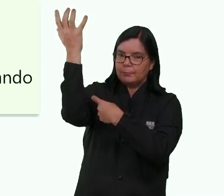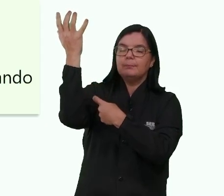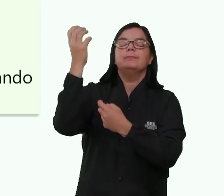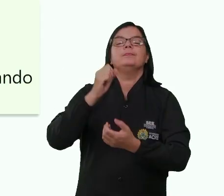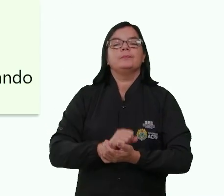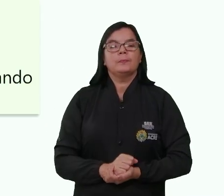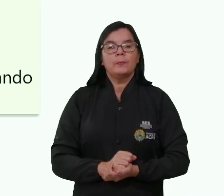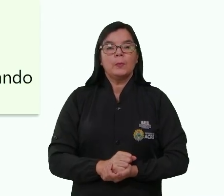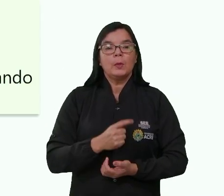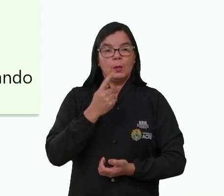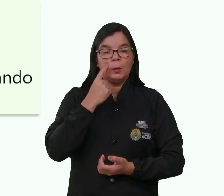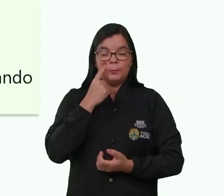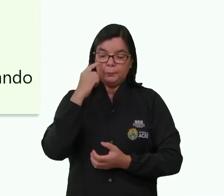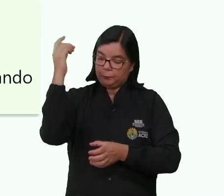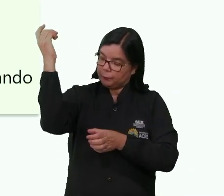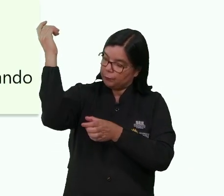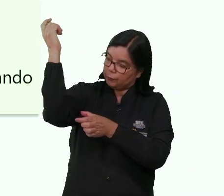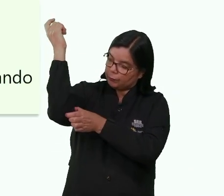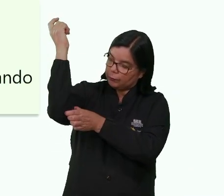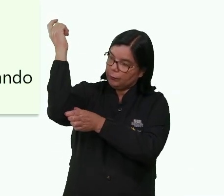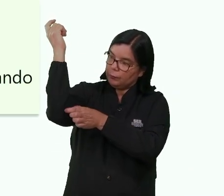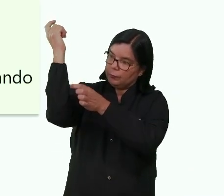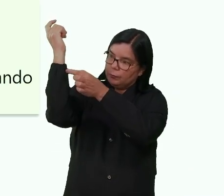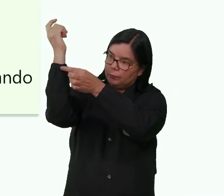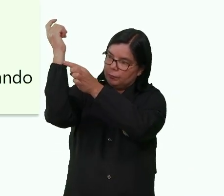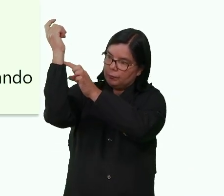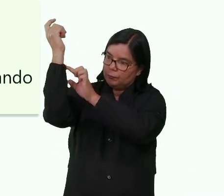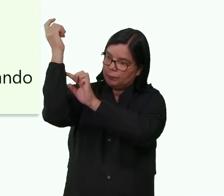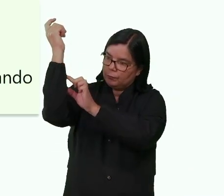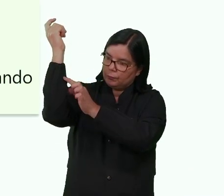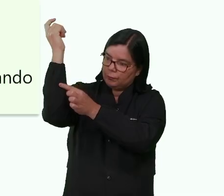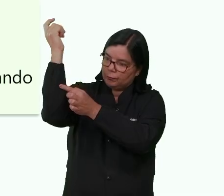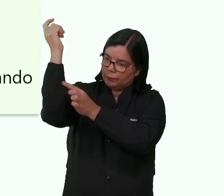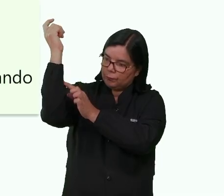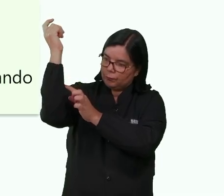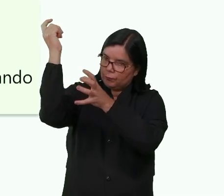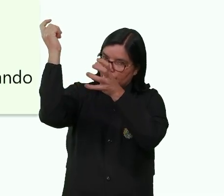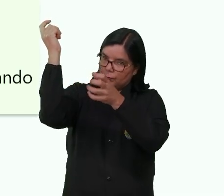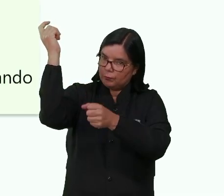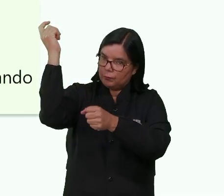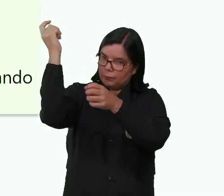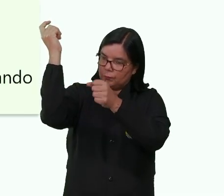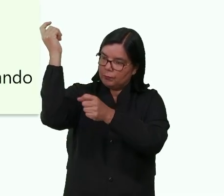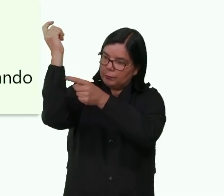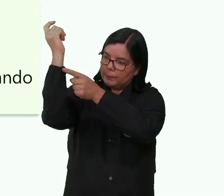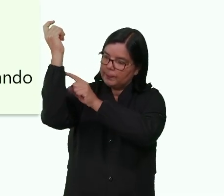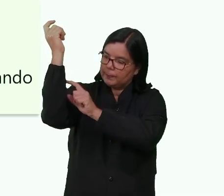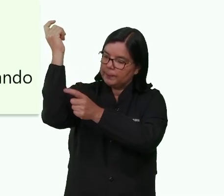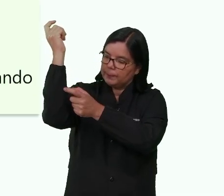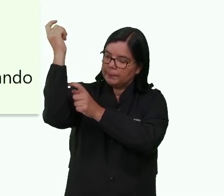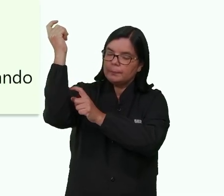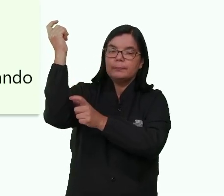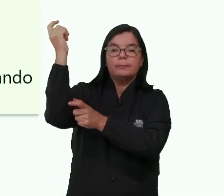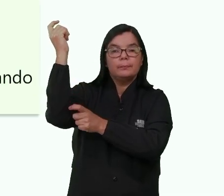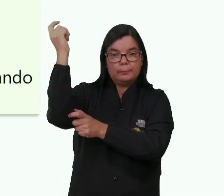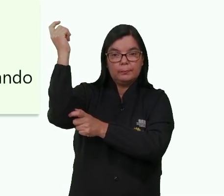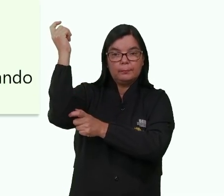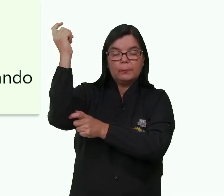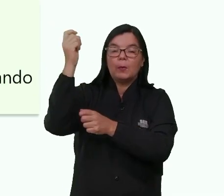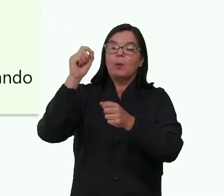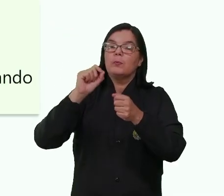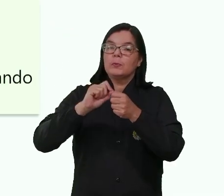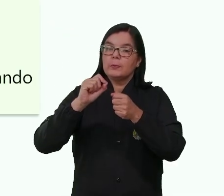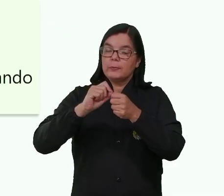colocar esse recipiente justamente para que o leite necessário para a produção do látex,